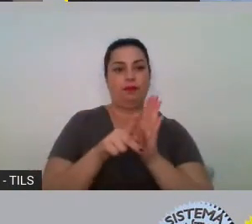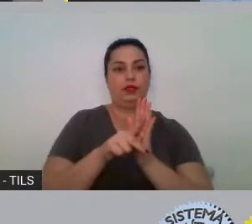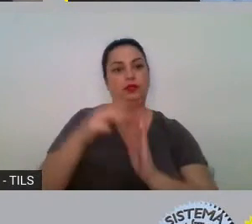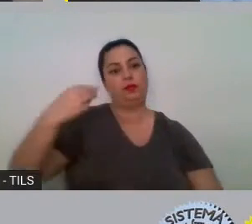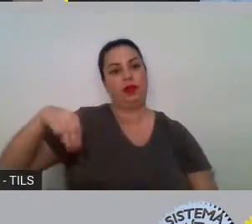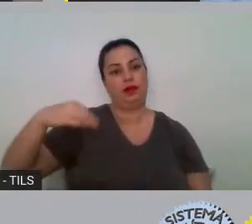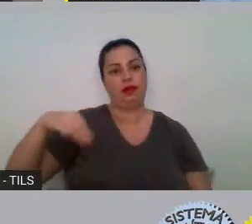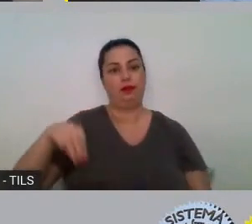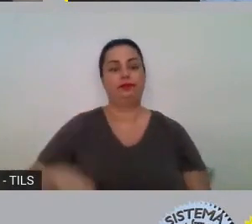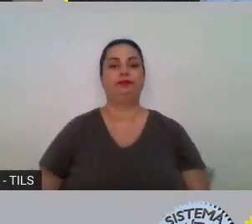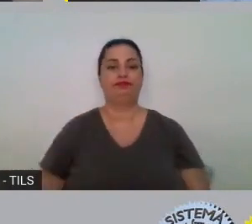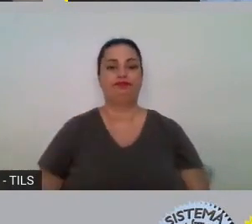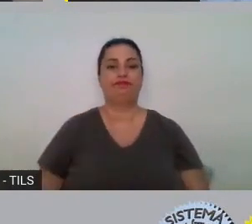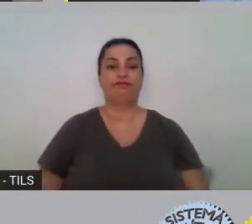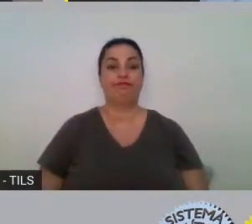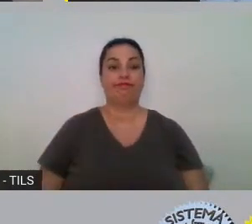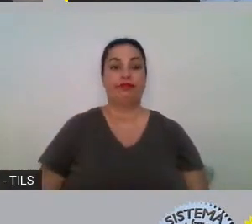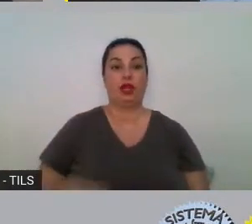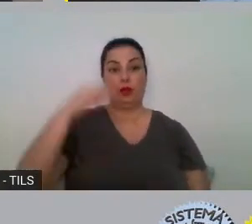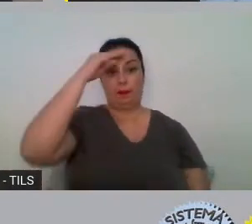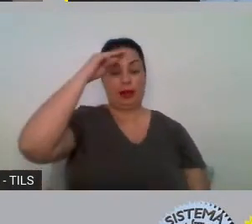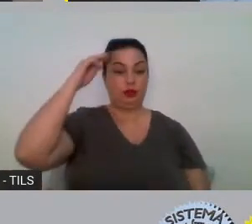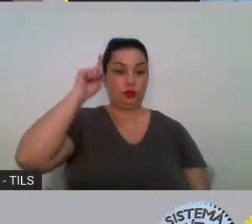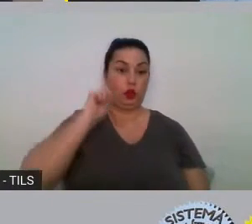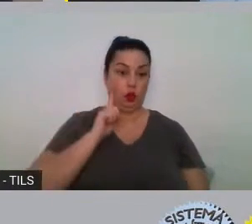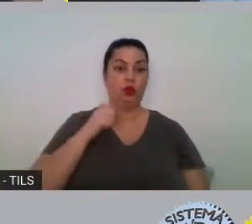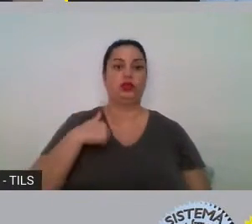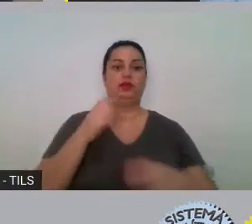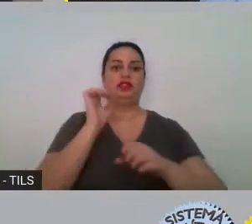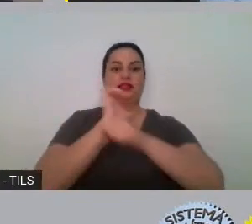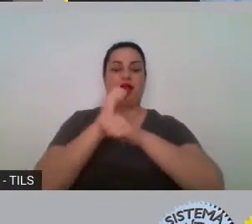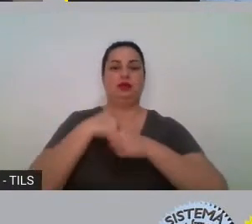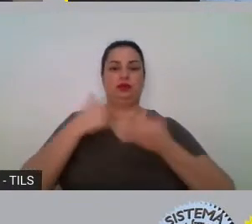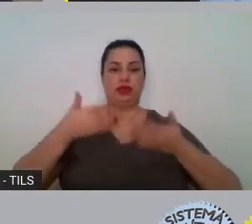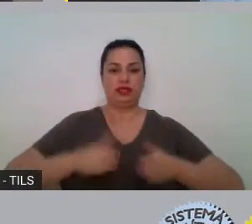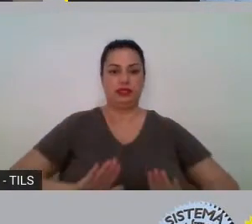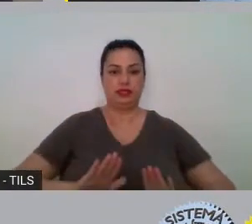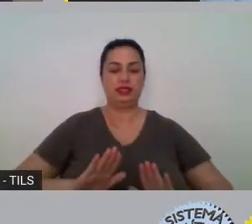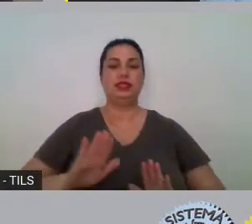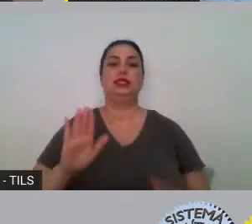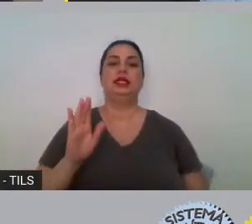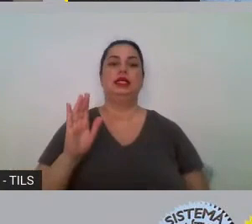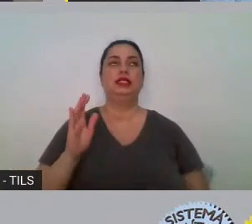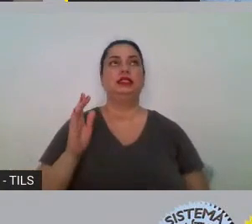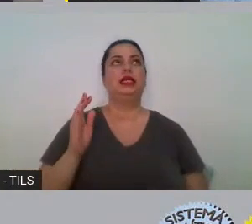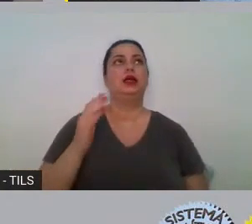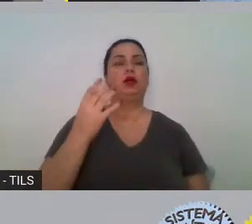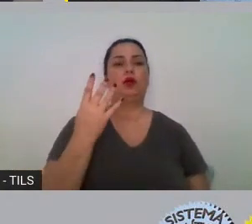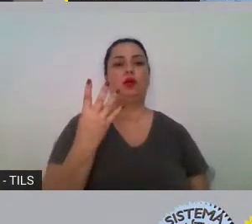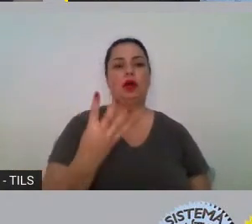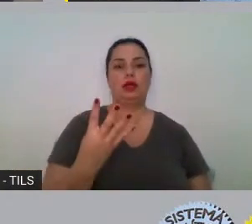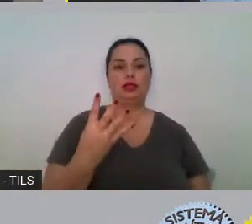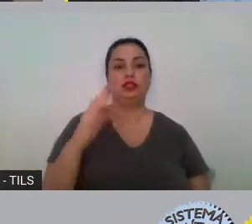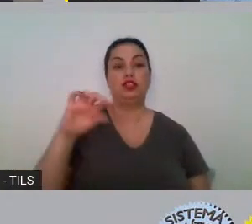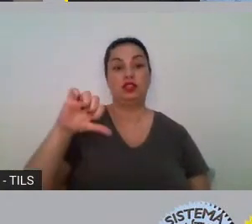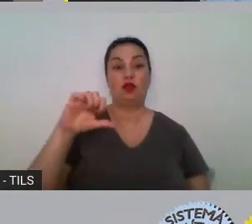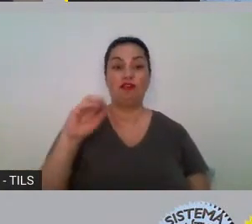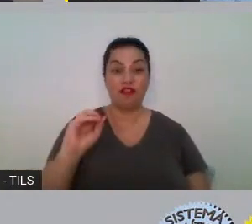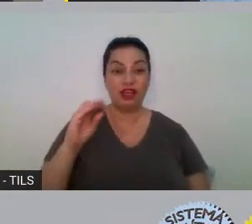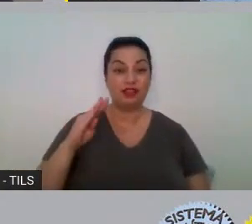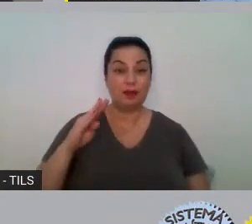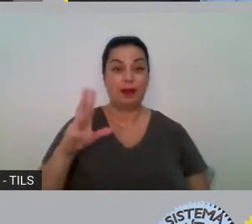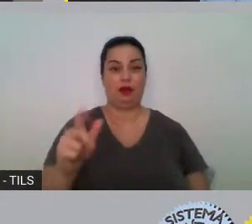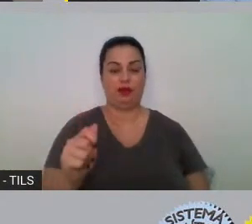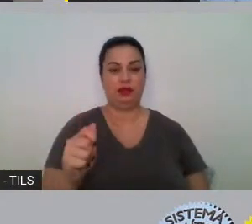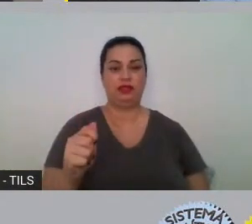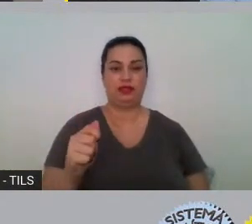o BEMAT responde por 22 ou 490 milhões. Eu peguei o valor